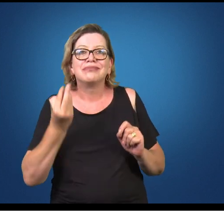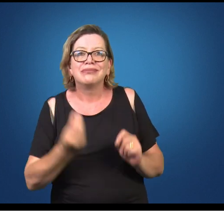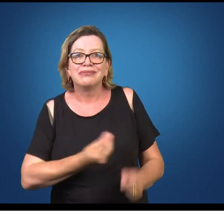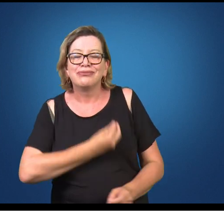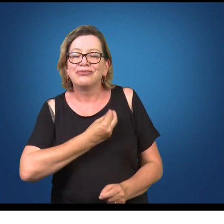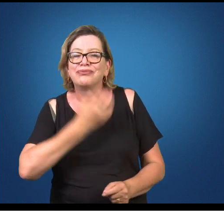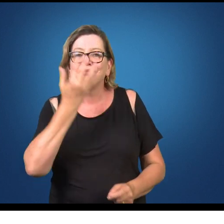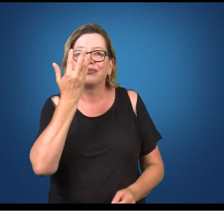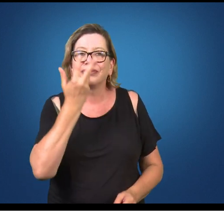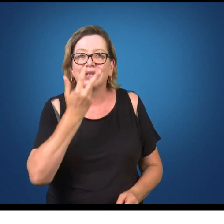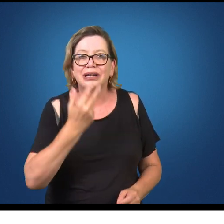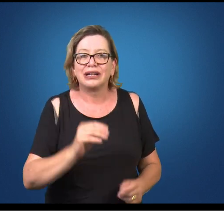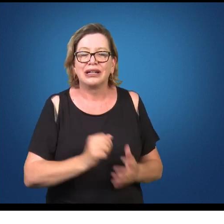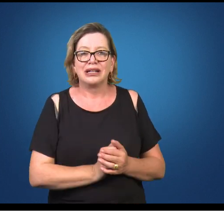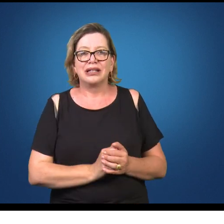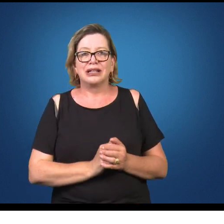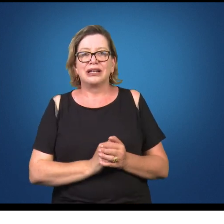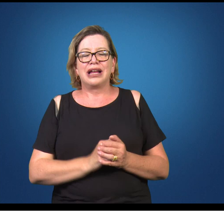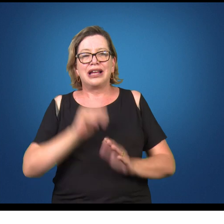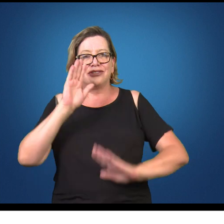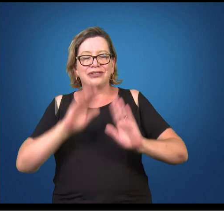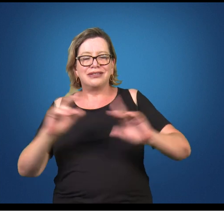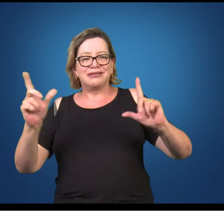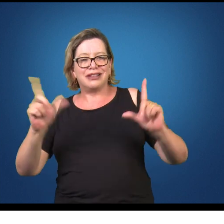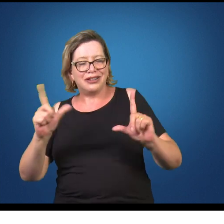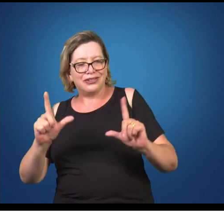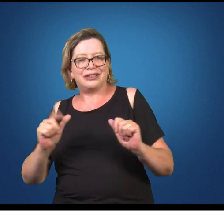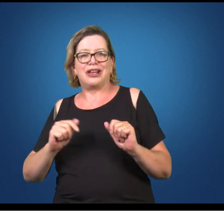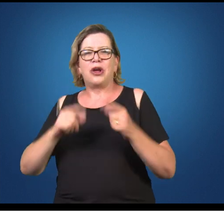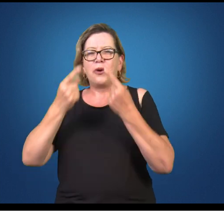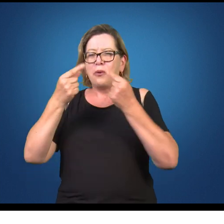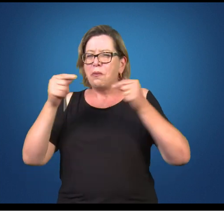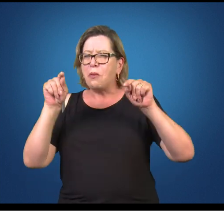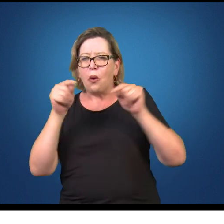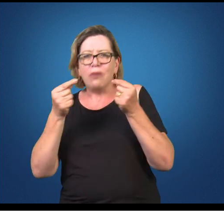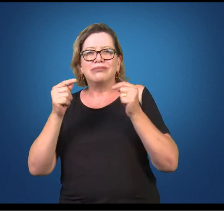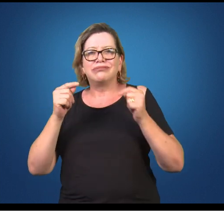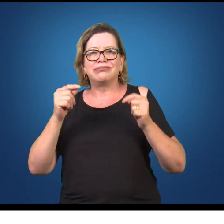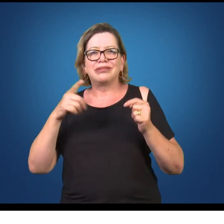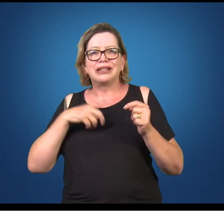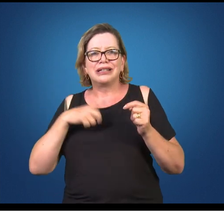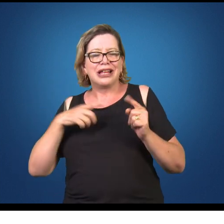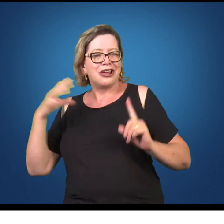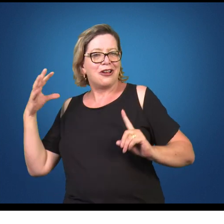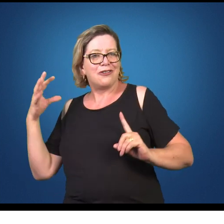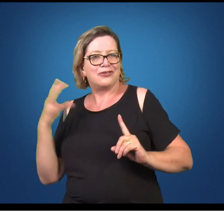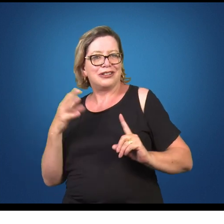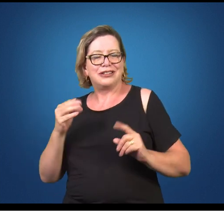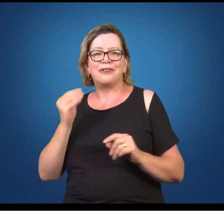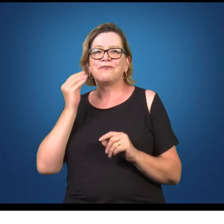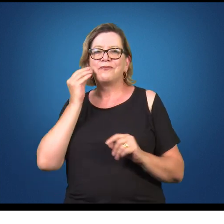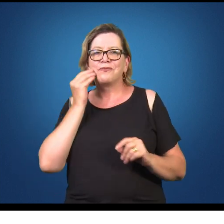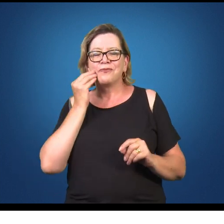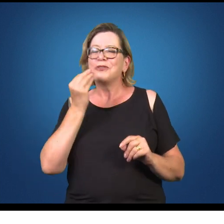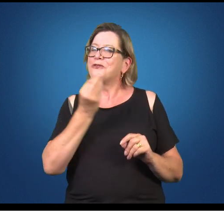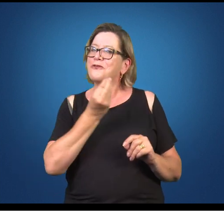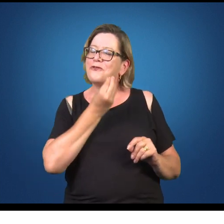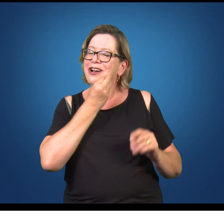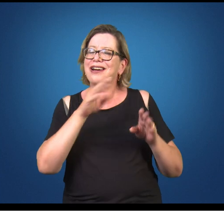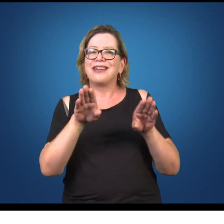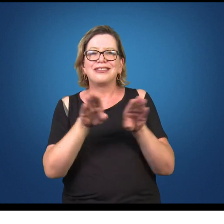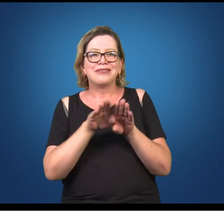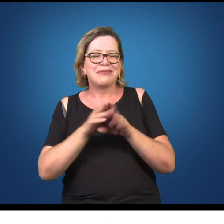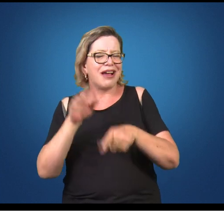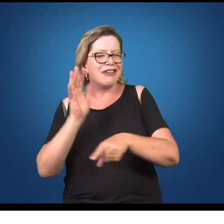entra muito, aliás, sim, o que está na mídia. Né? Uhum. Então, as músicas da mídia estariam dentro, a novela, sim, os desenhos,